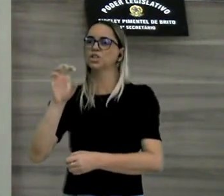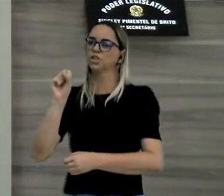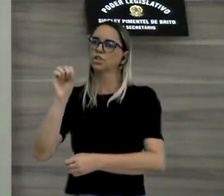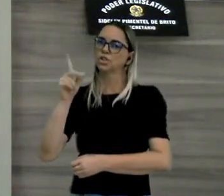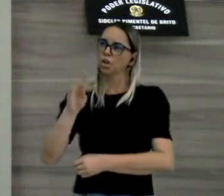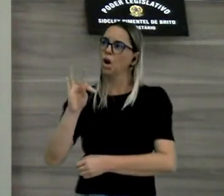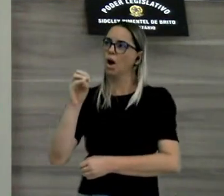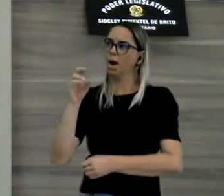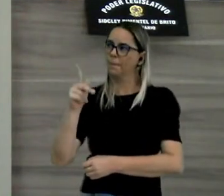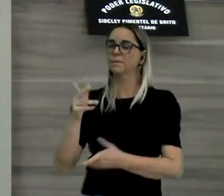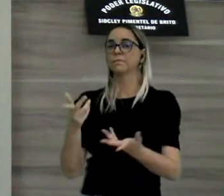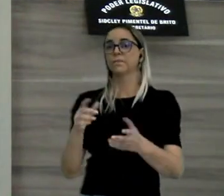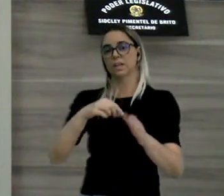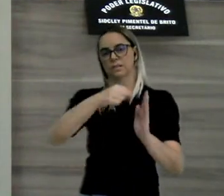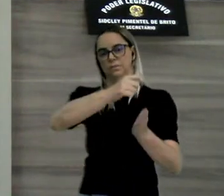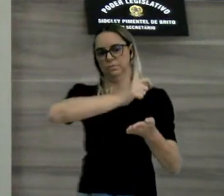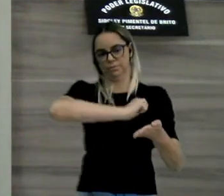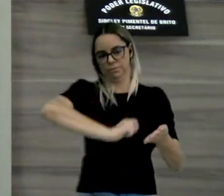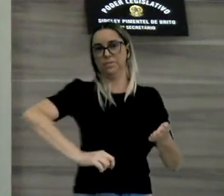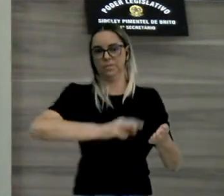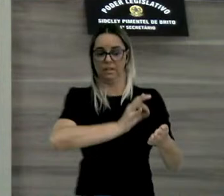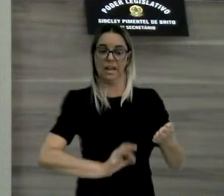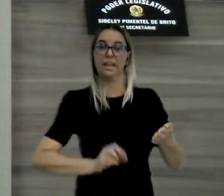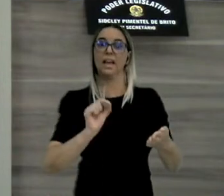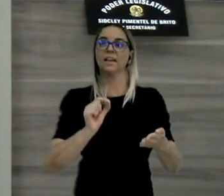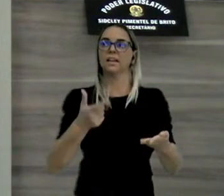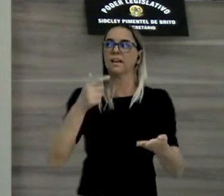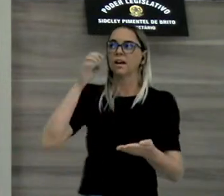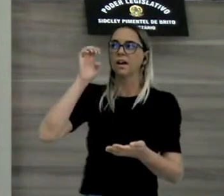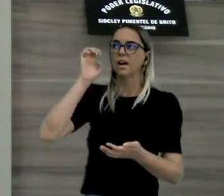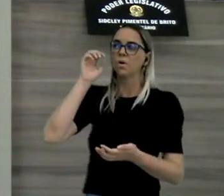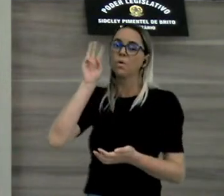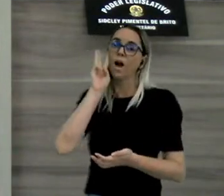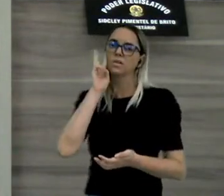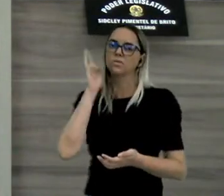Cavalcante de Almeida servidor à disposição da Câmara Municipal de